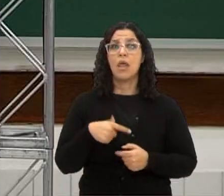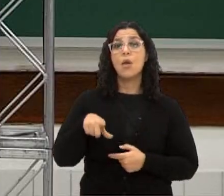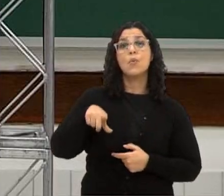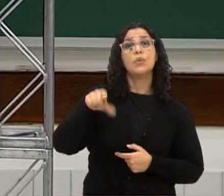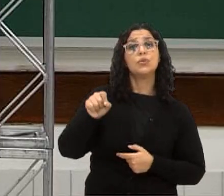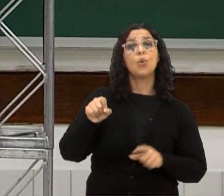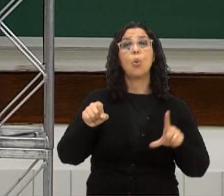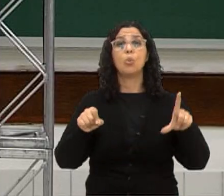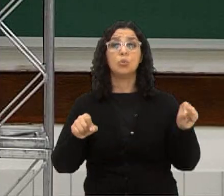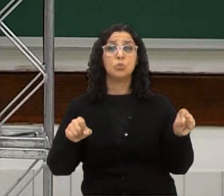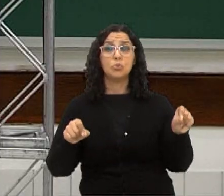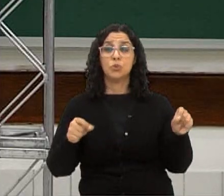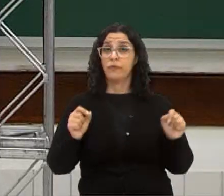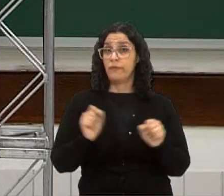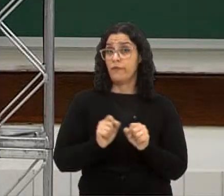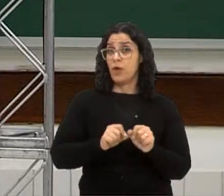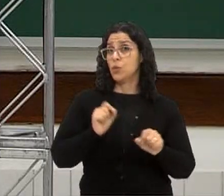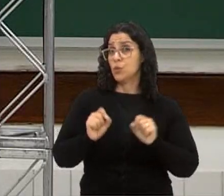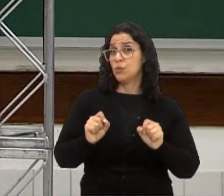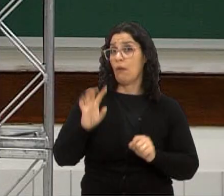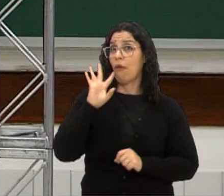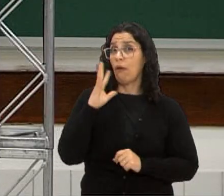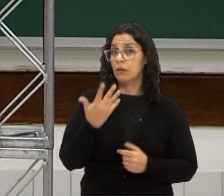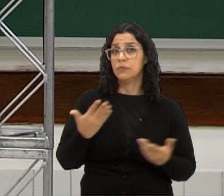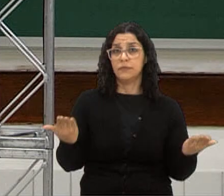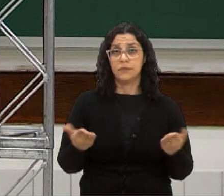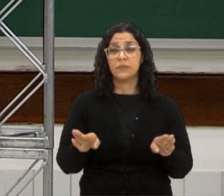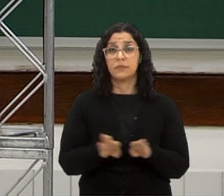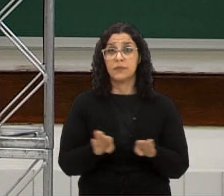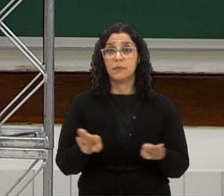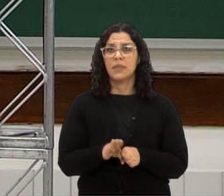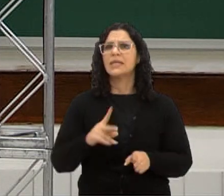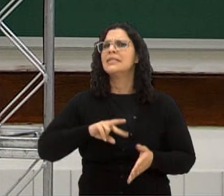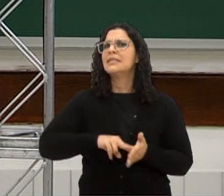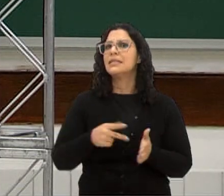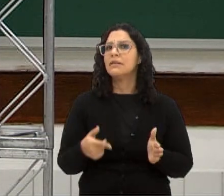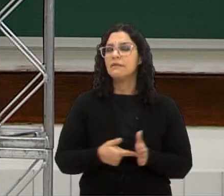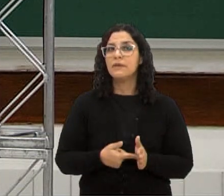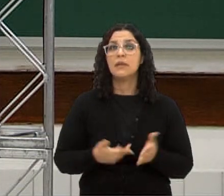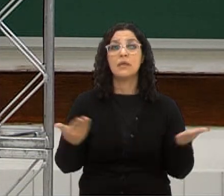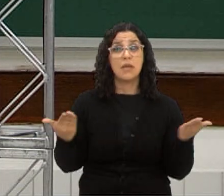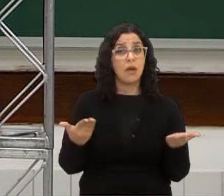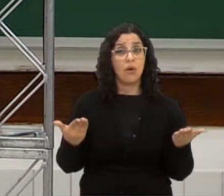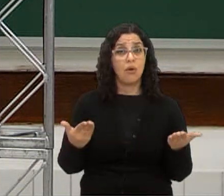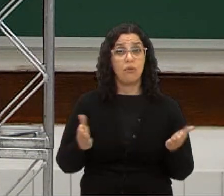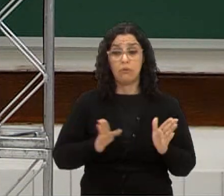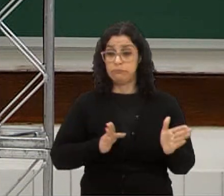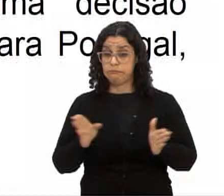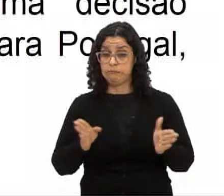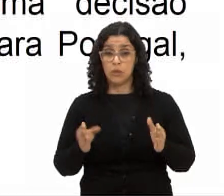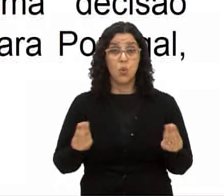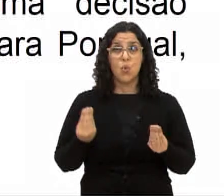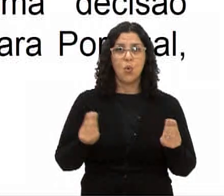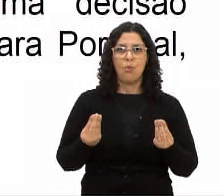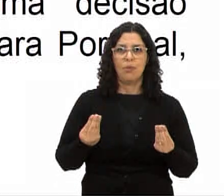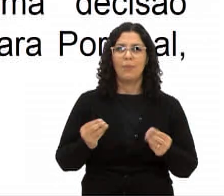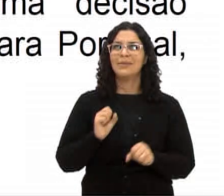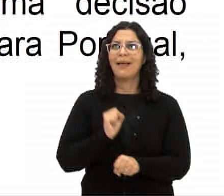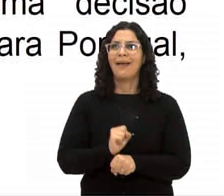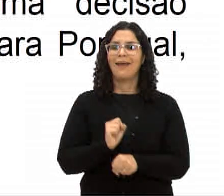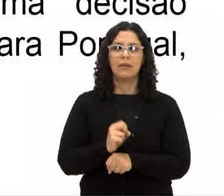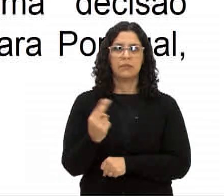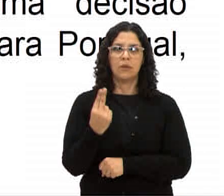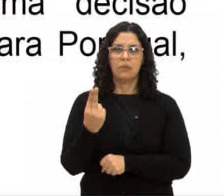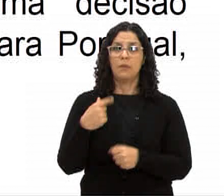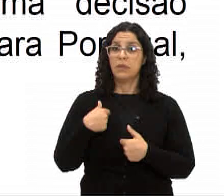precisava tomar uma iniciativa, uma decisão. Em outras palavras, não tinha como mais adiar